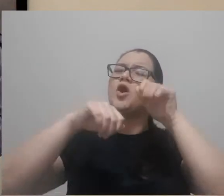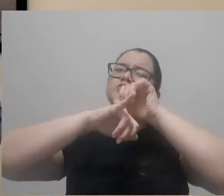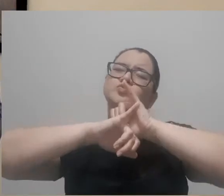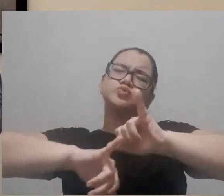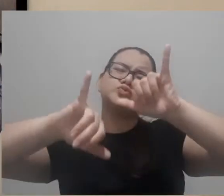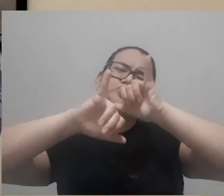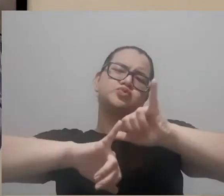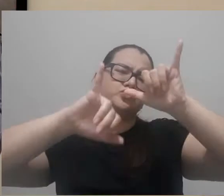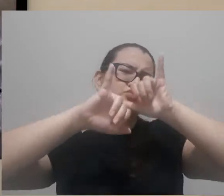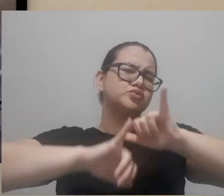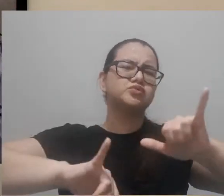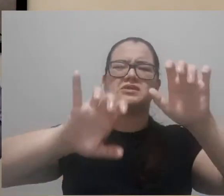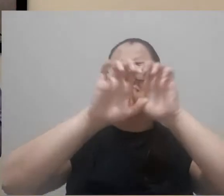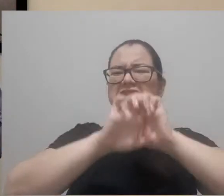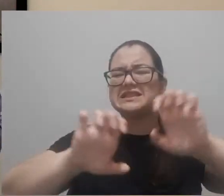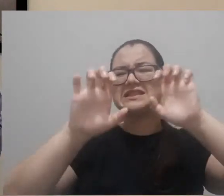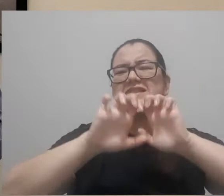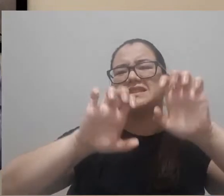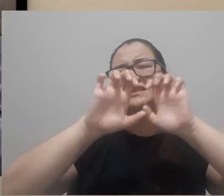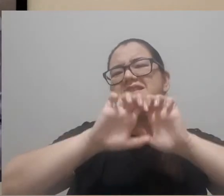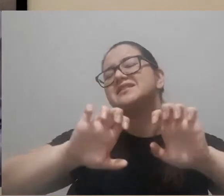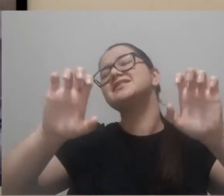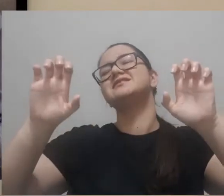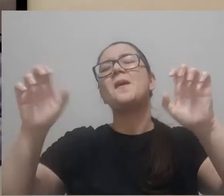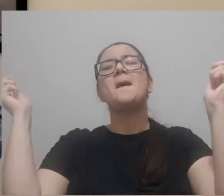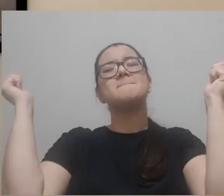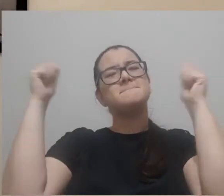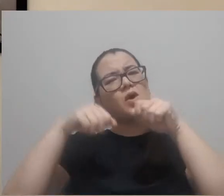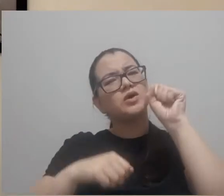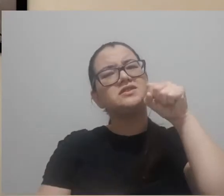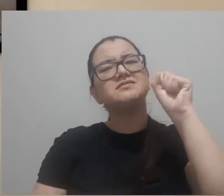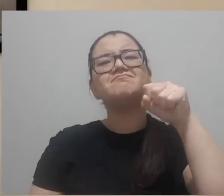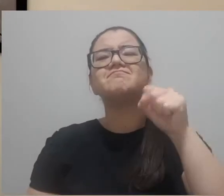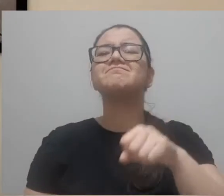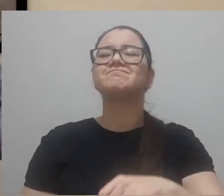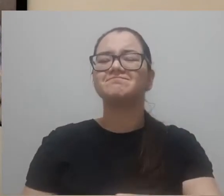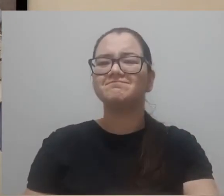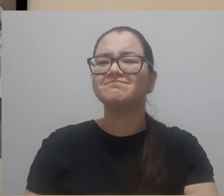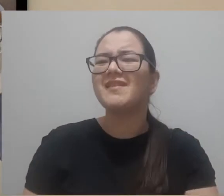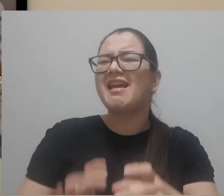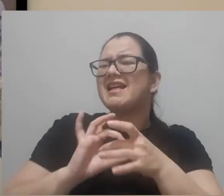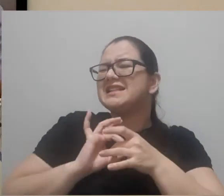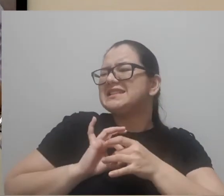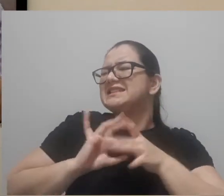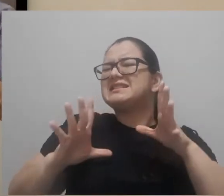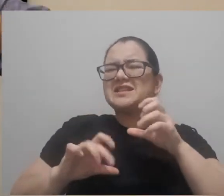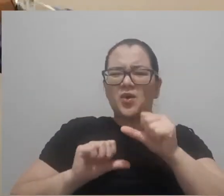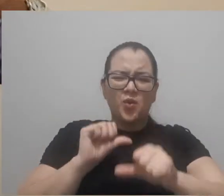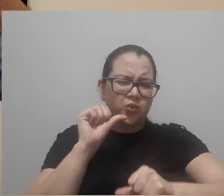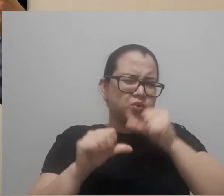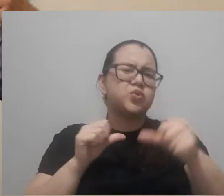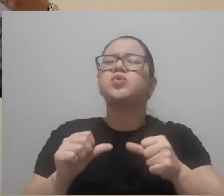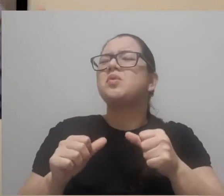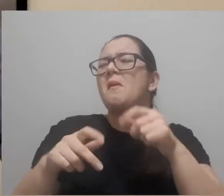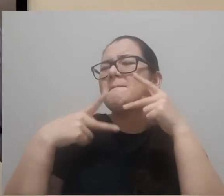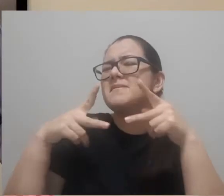para proclamar a mensagem que liberta, a mensagem que transforma, a mensagem que regenera, a mensagem